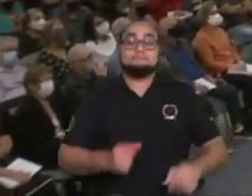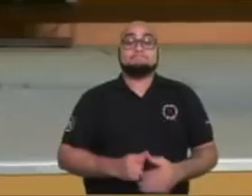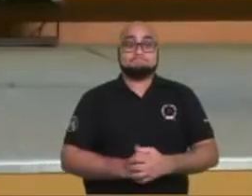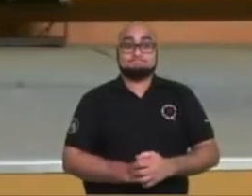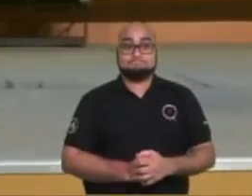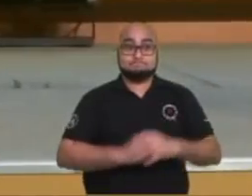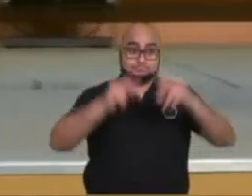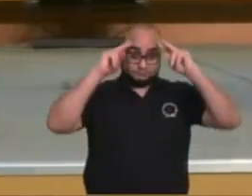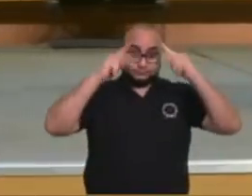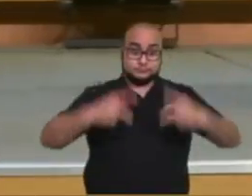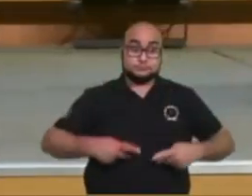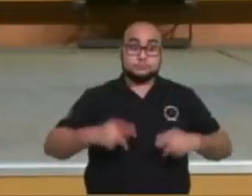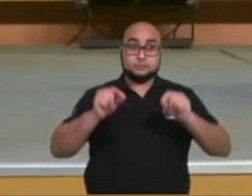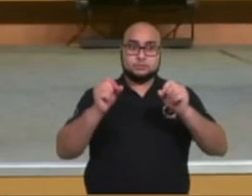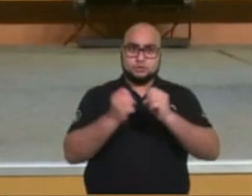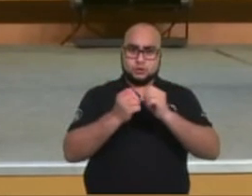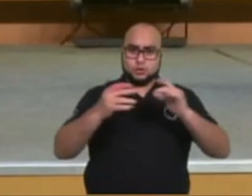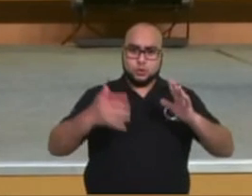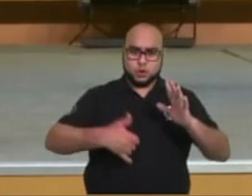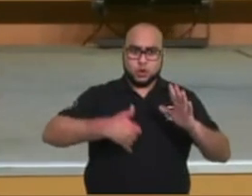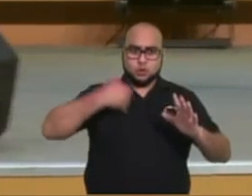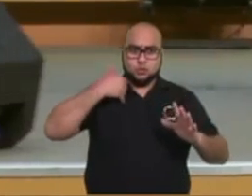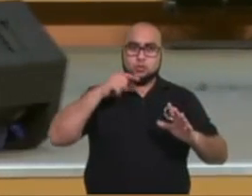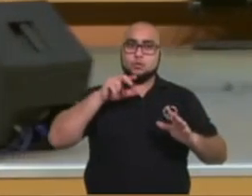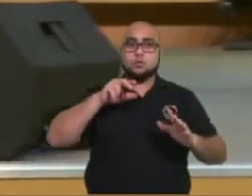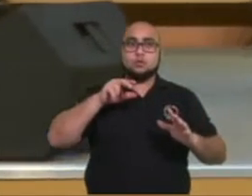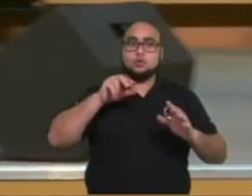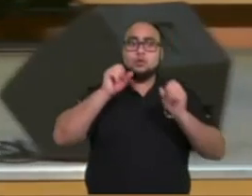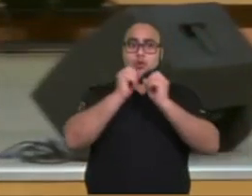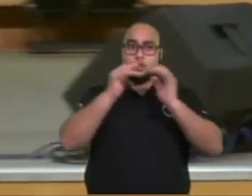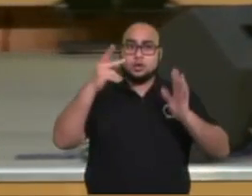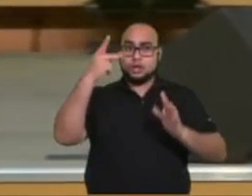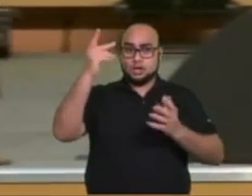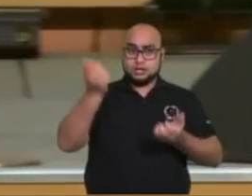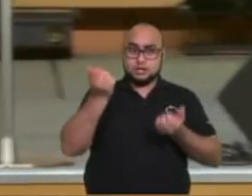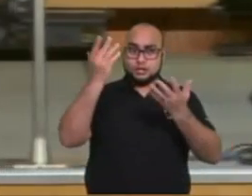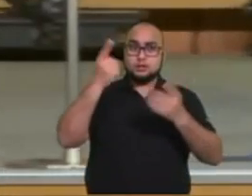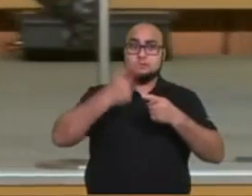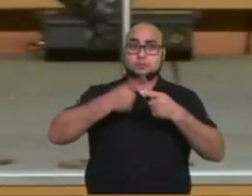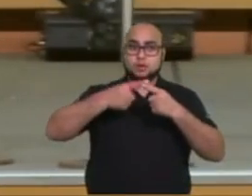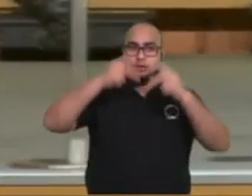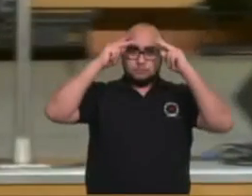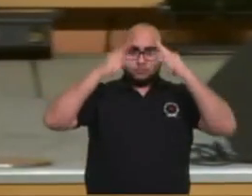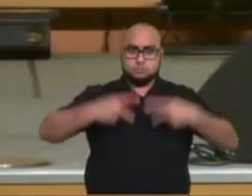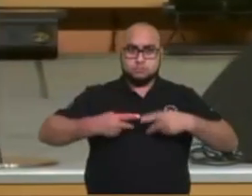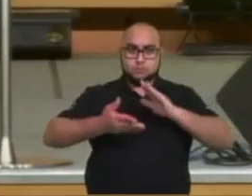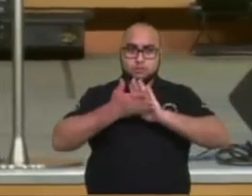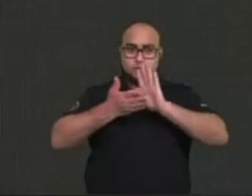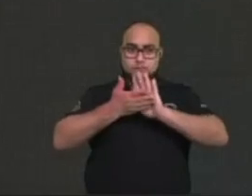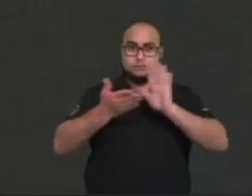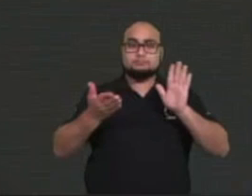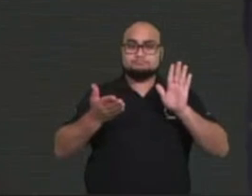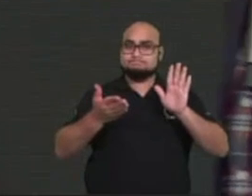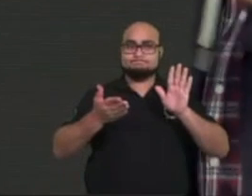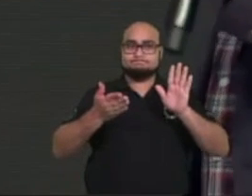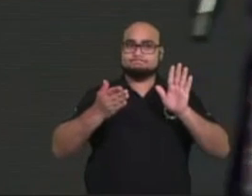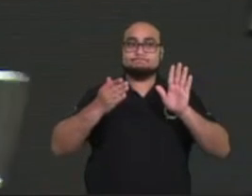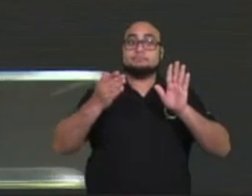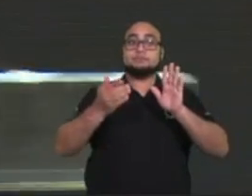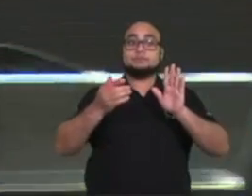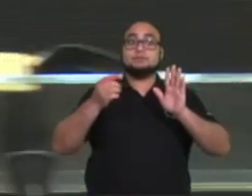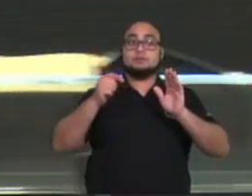se Gloria glorie-se no Senhor porque não é aprovado aquele que assim mesmo se louva mas sim aquele a quem Deus Louva Oi